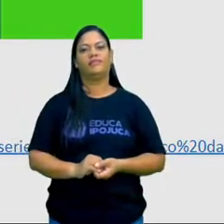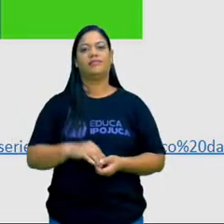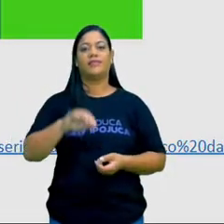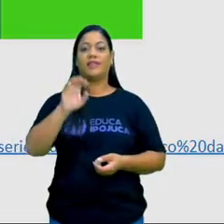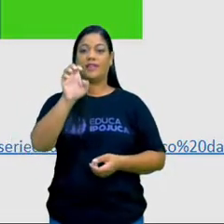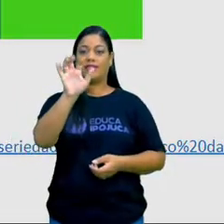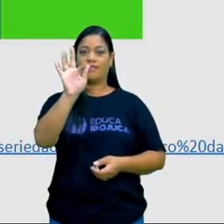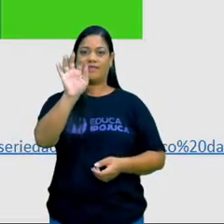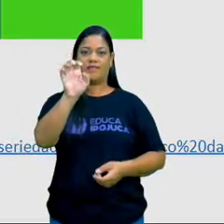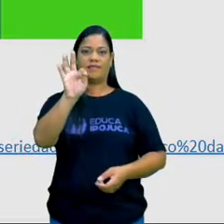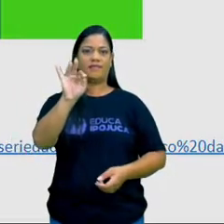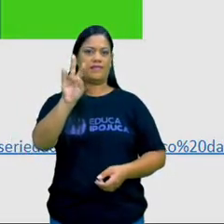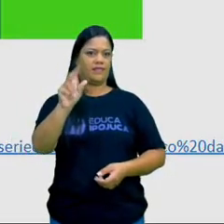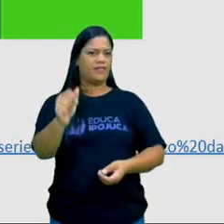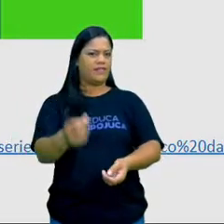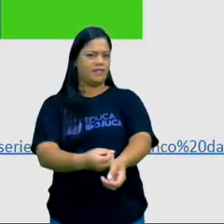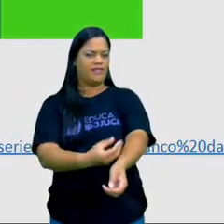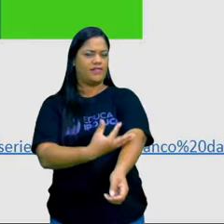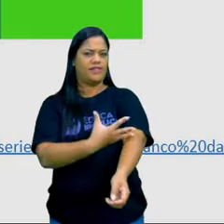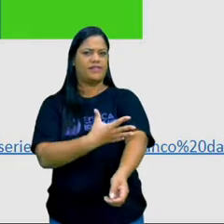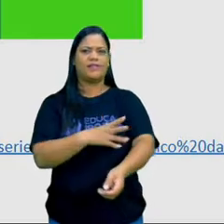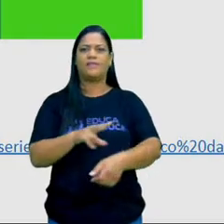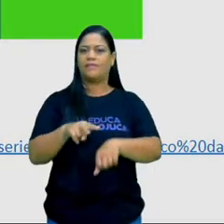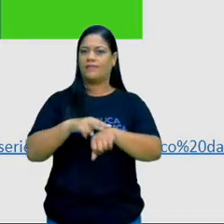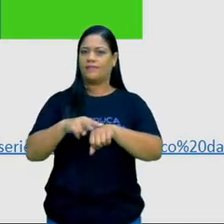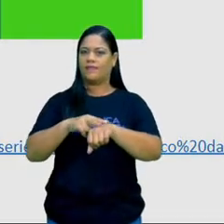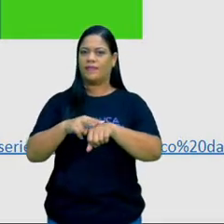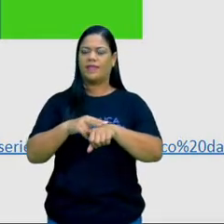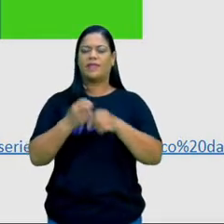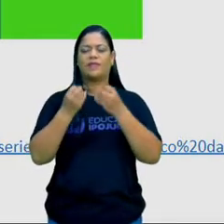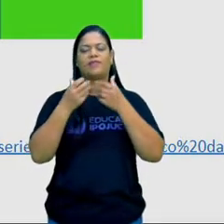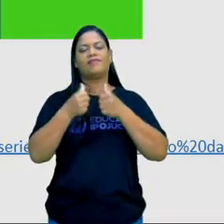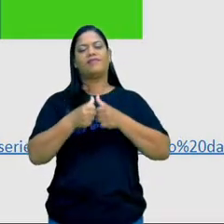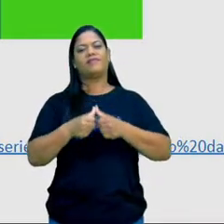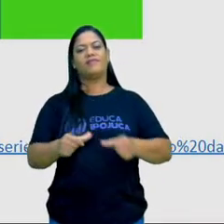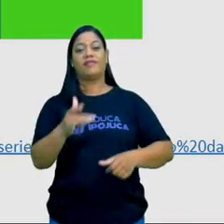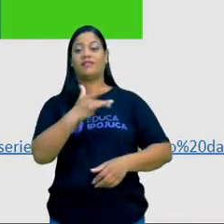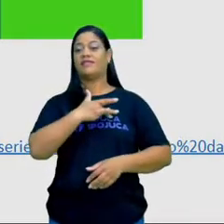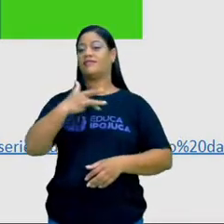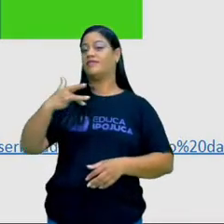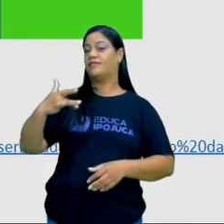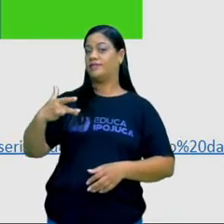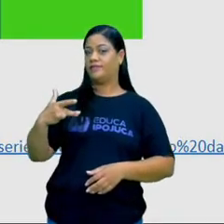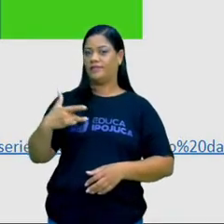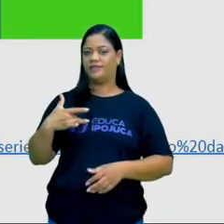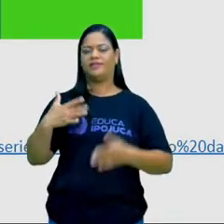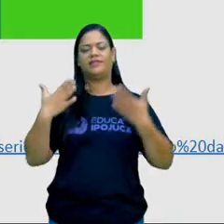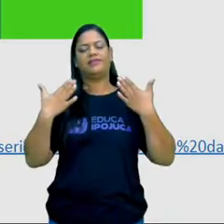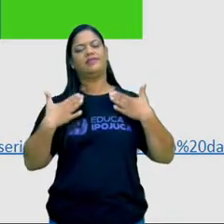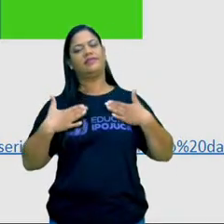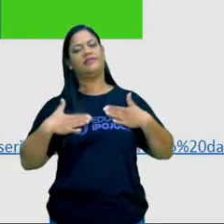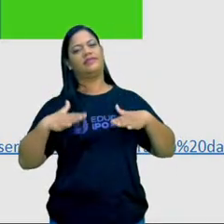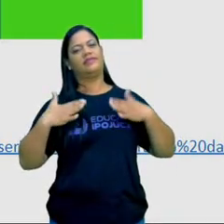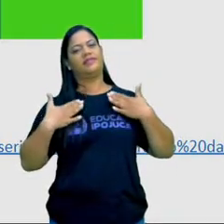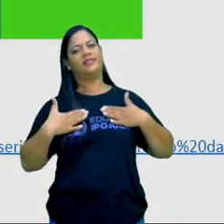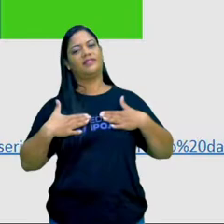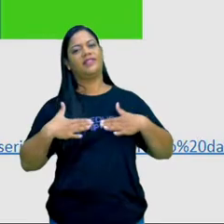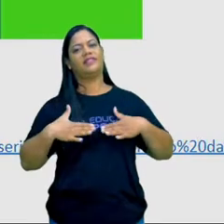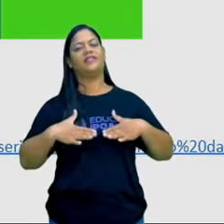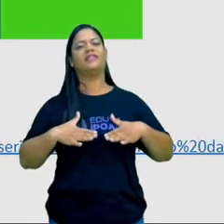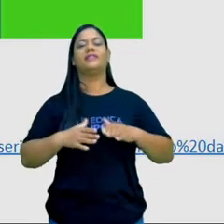associação afetiva, emocional, o verde está ligado ao bem-estar, à saúde, à tranquilidade,